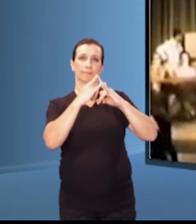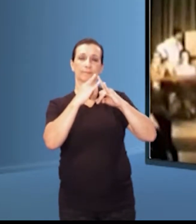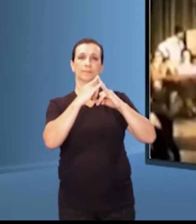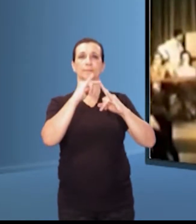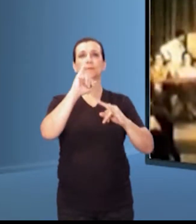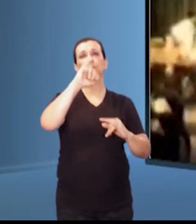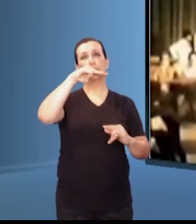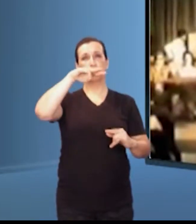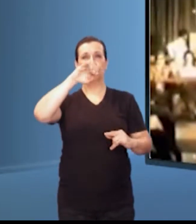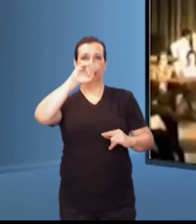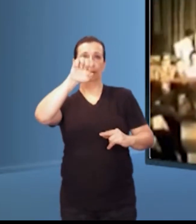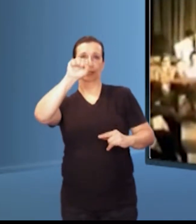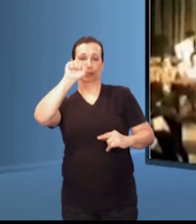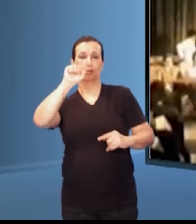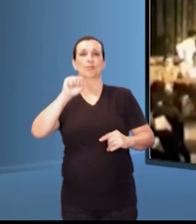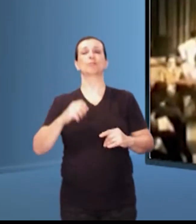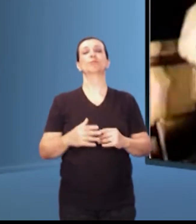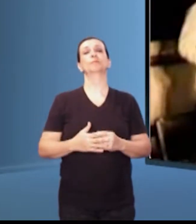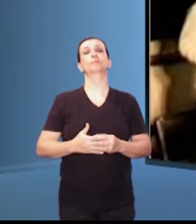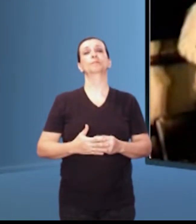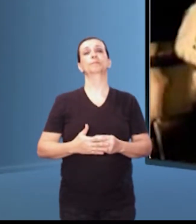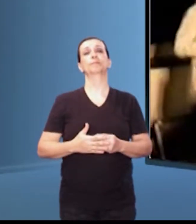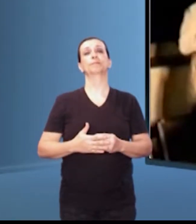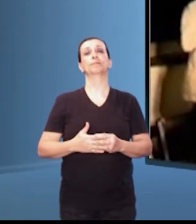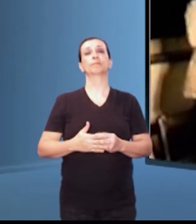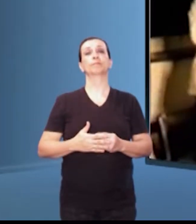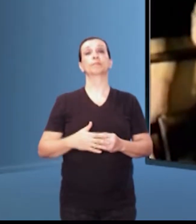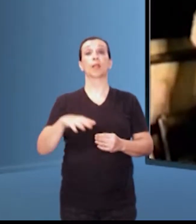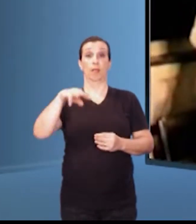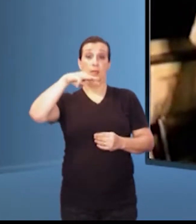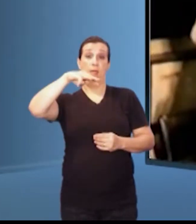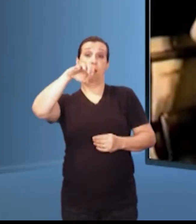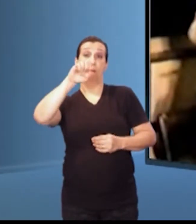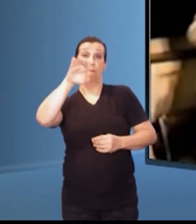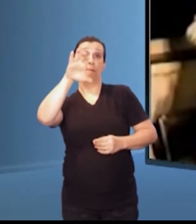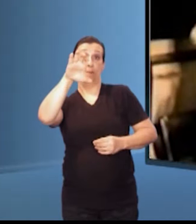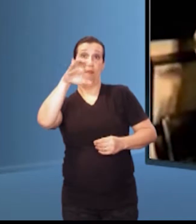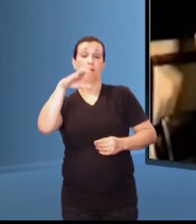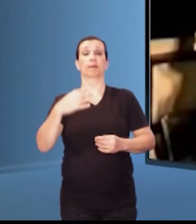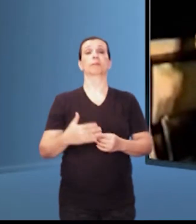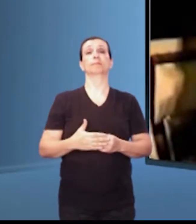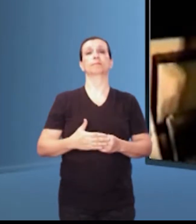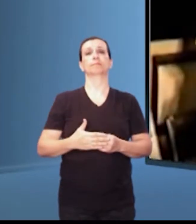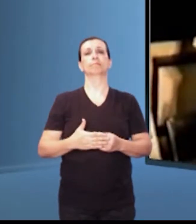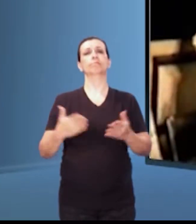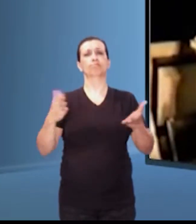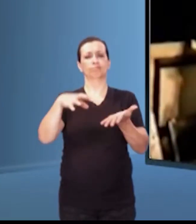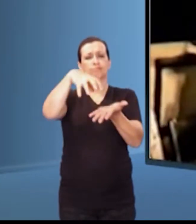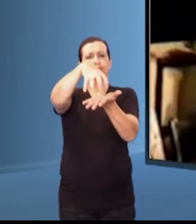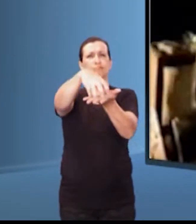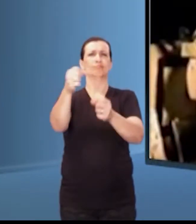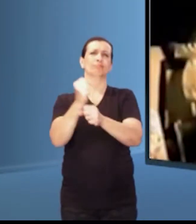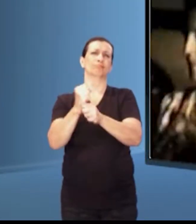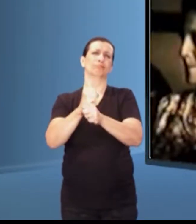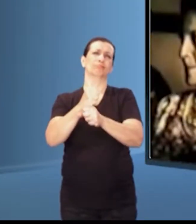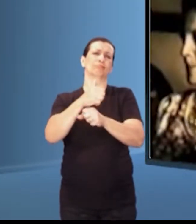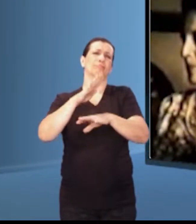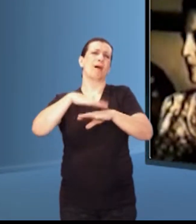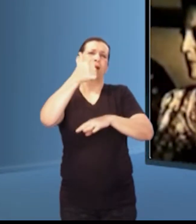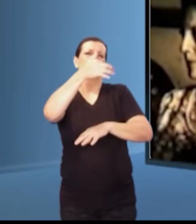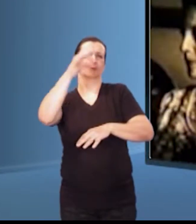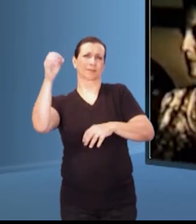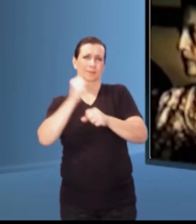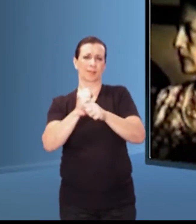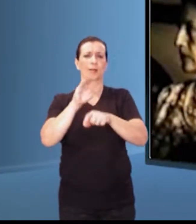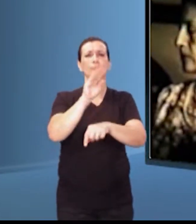O Instituto Nacional de Educação de Surdos do Ministério da Educação e Cultura, instituição centenária que vem cuidando da assistência educativa